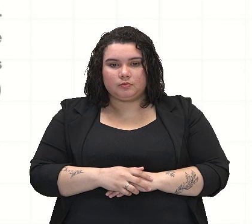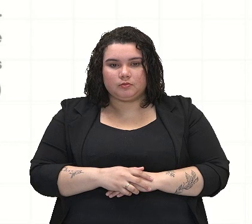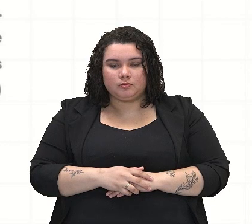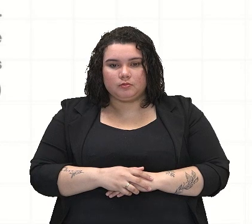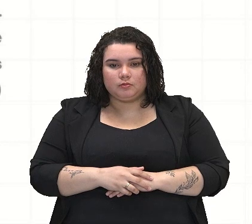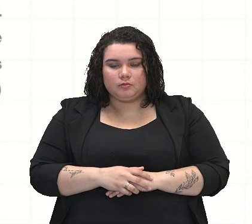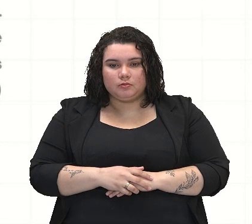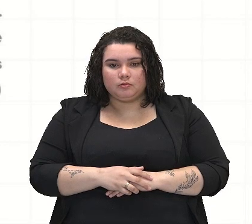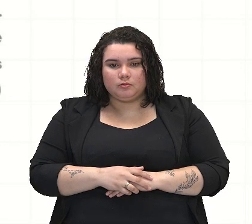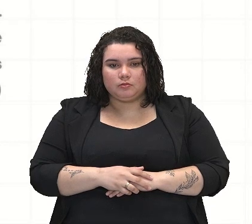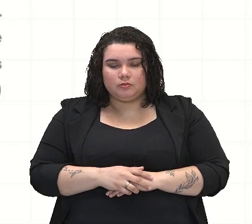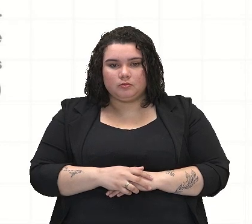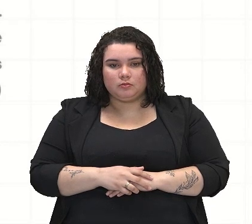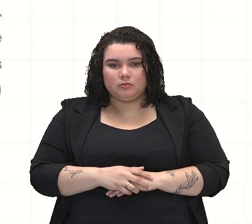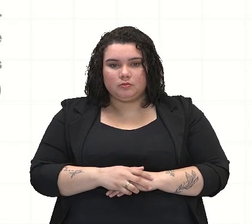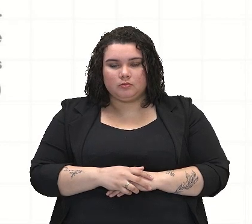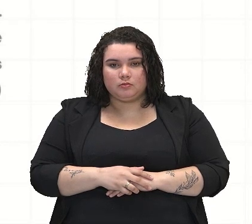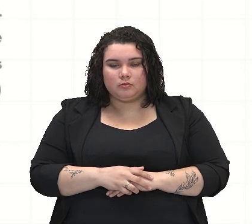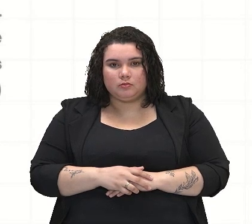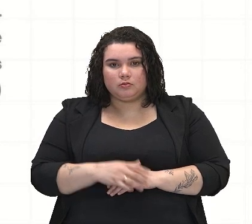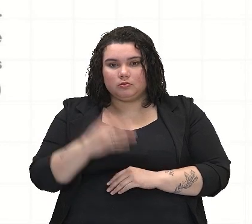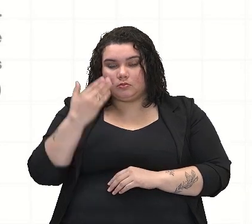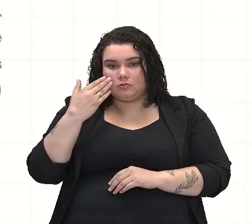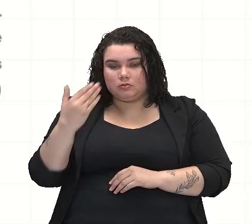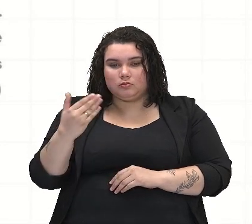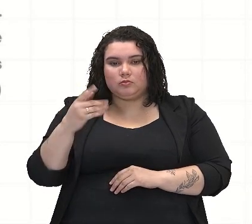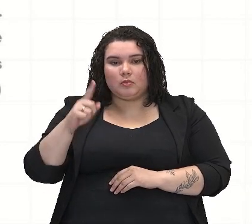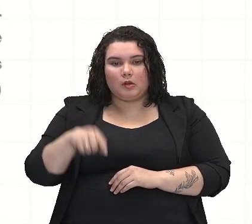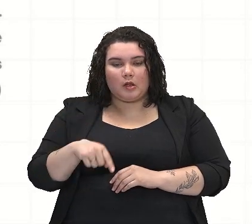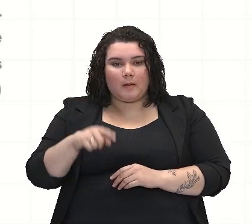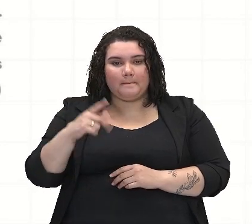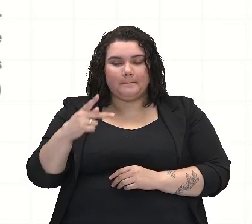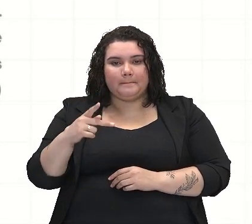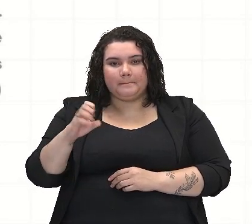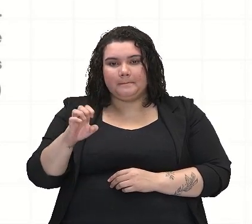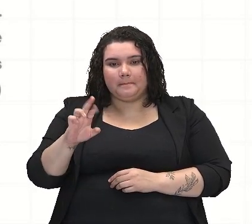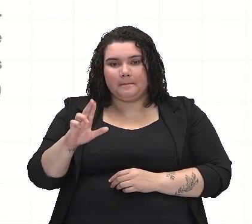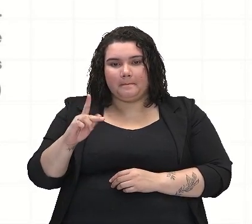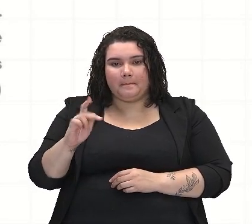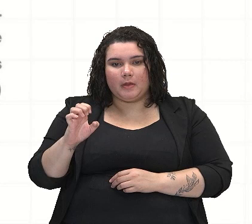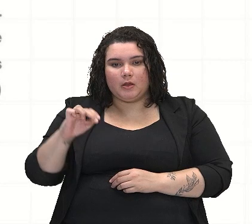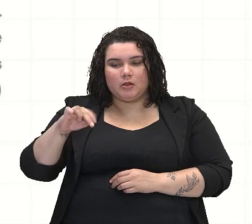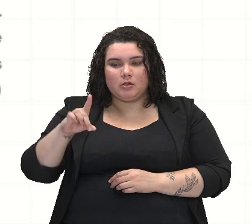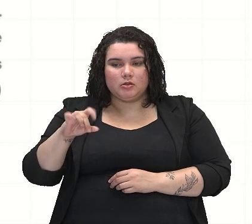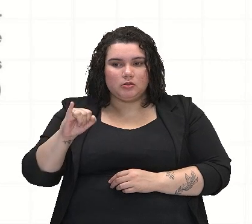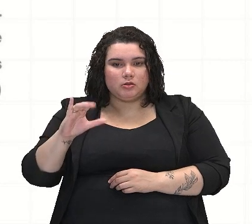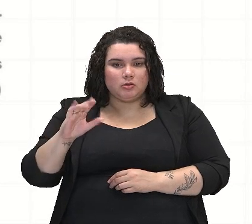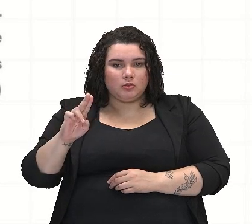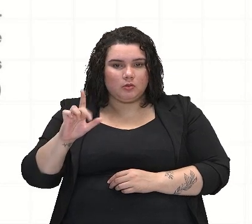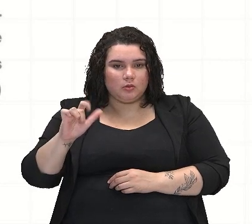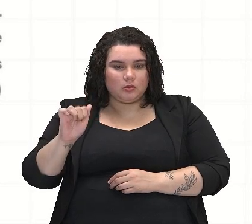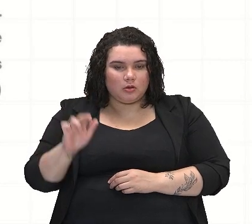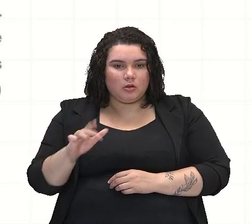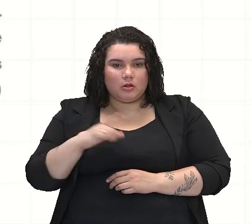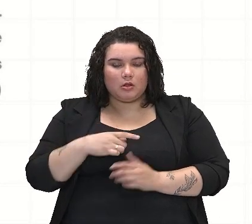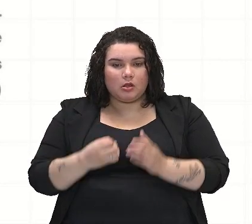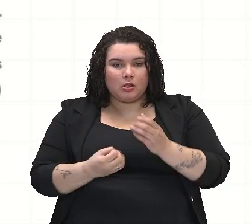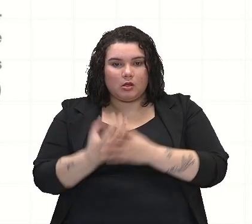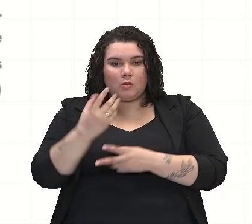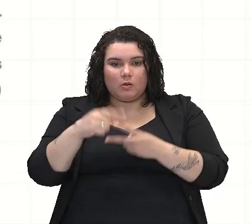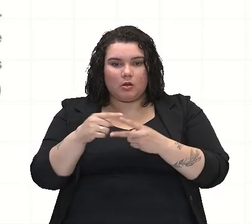Ó, então, ó, esta será perpendicular, formará um ângulo de 90 graus ao segmento de